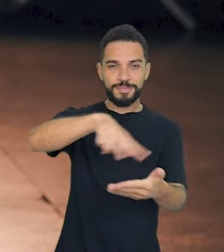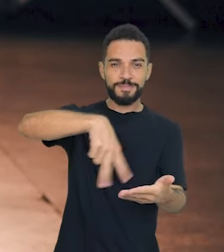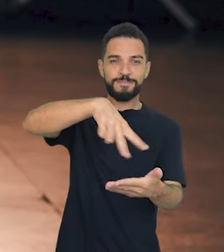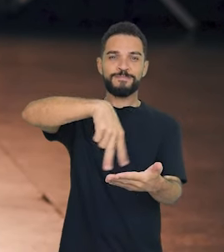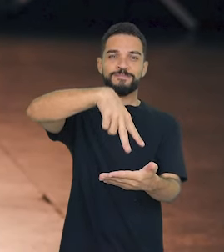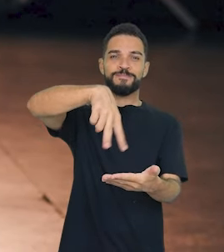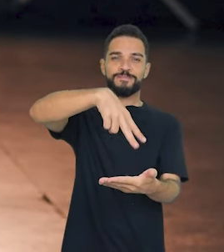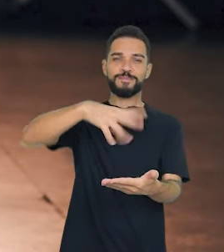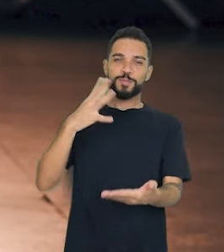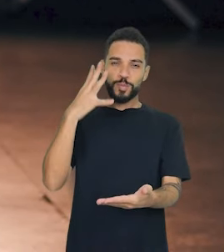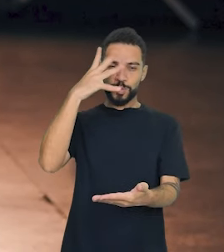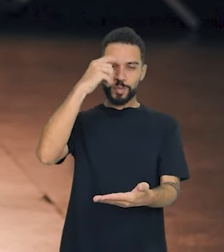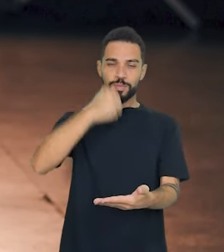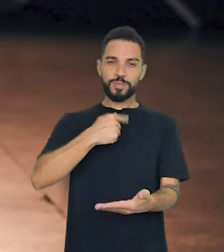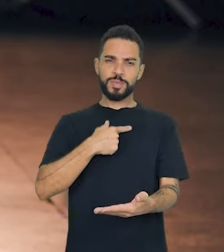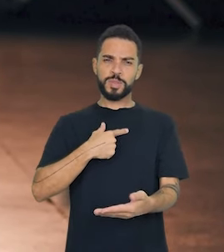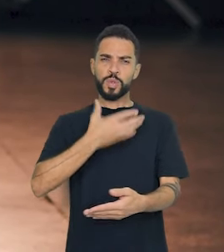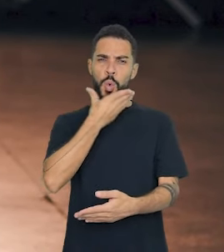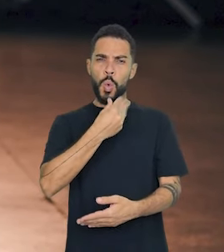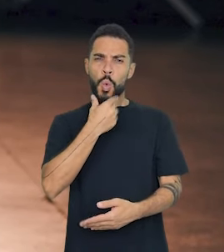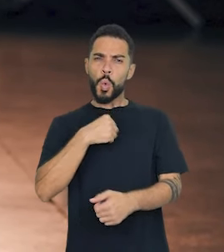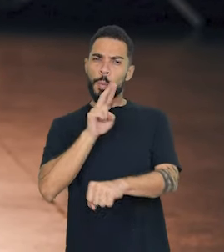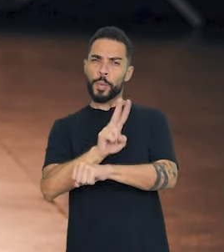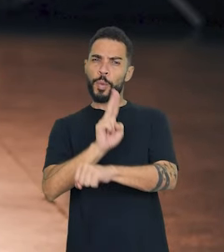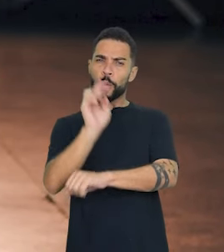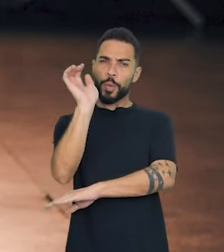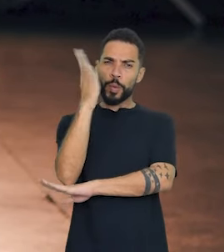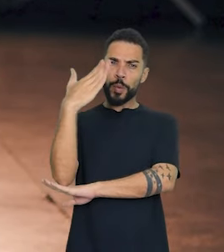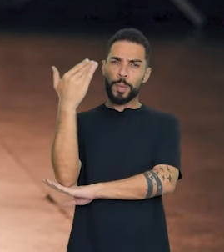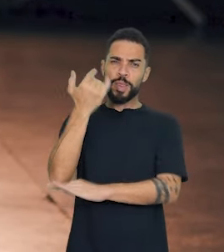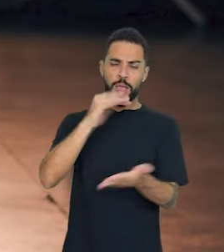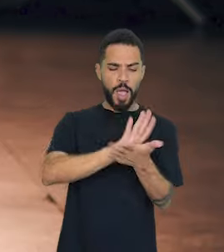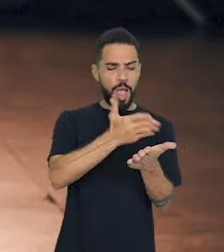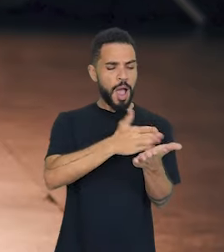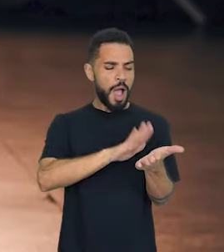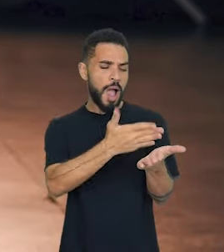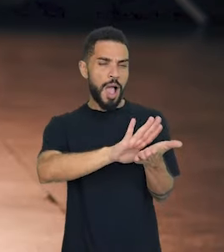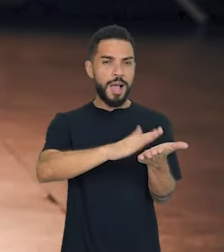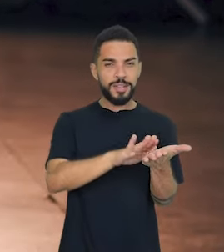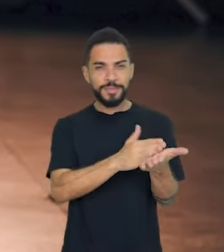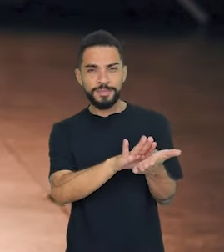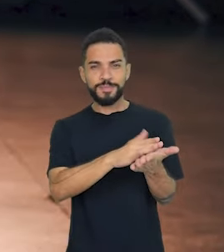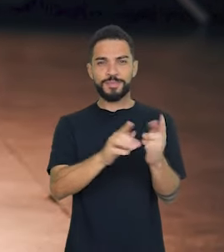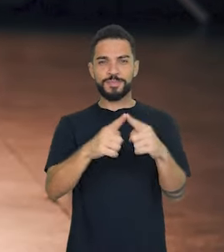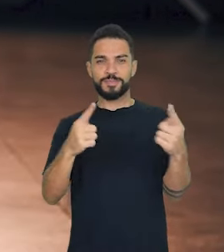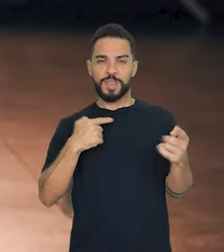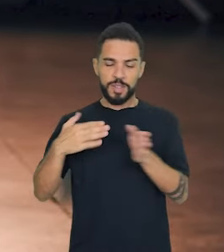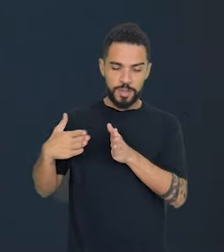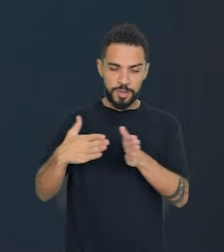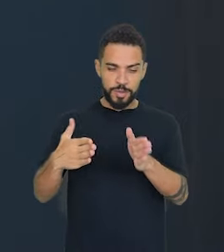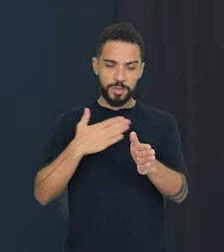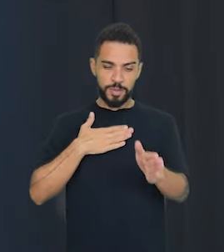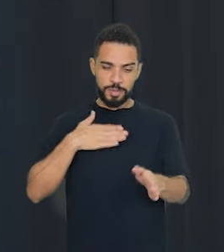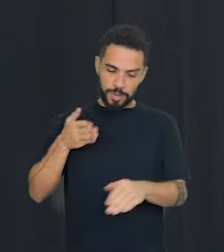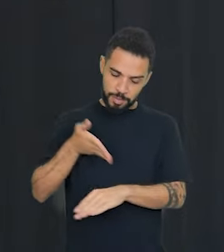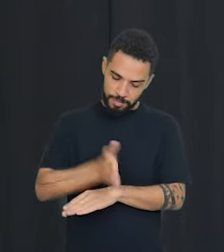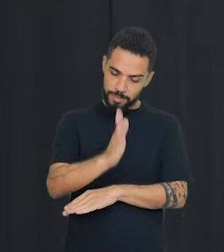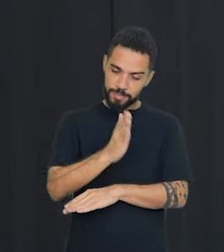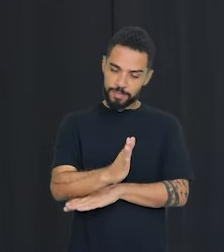febril. Sou mestre-sala, guardião e dançarino, mas nas curvas e voltas, meu destino é